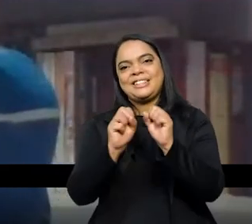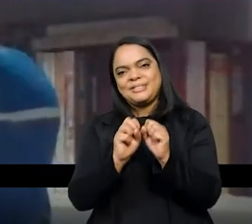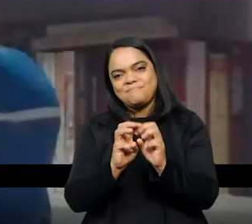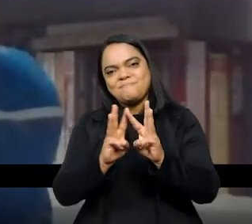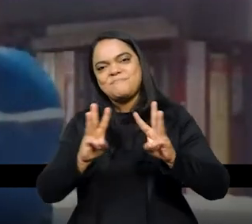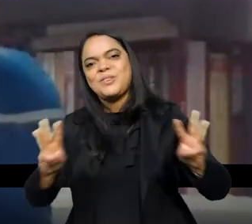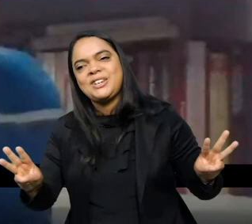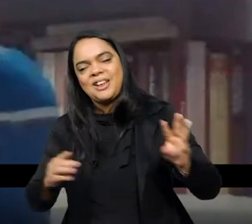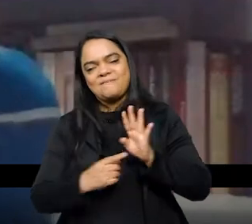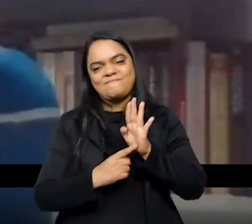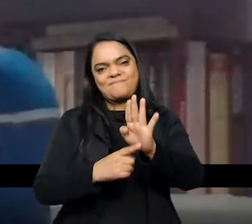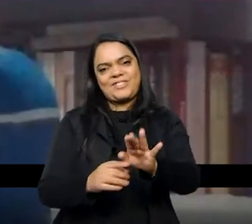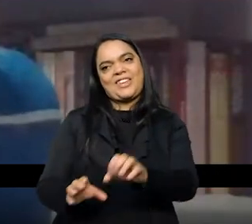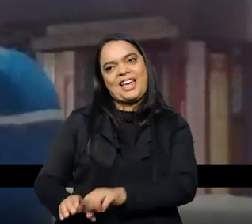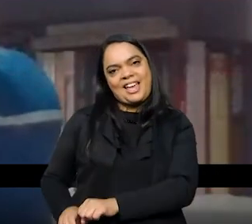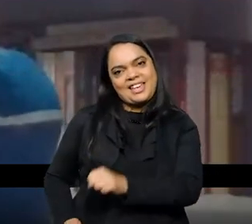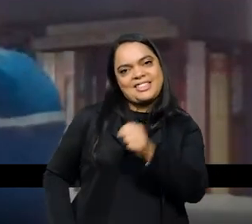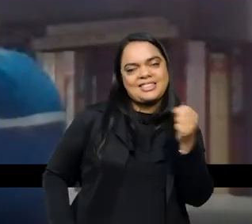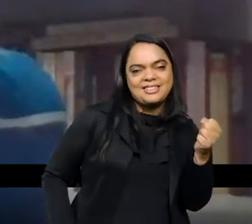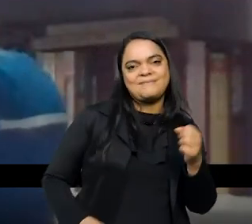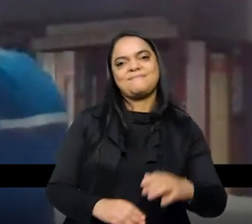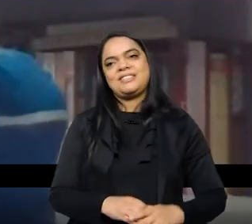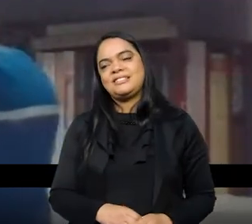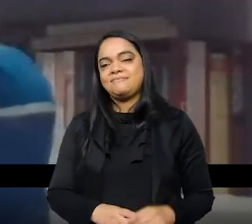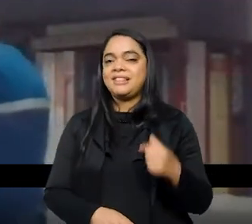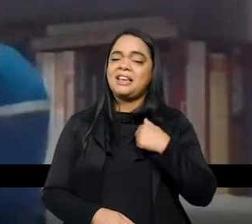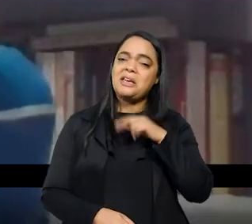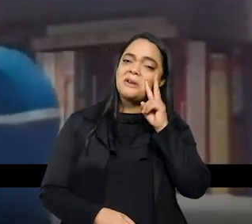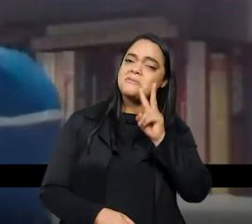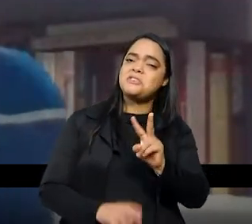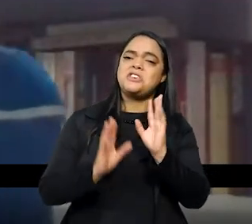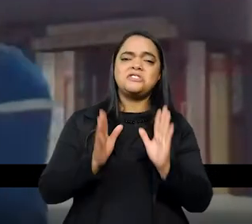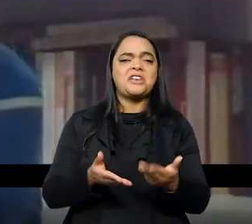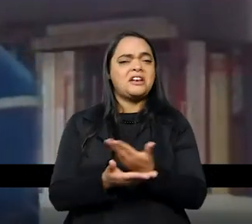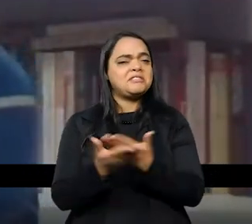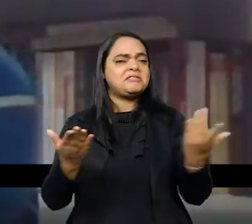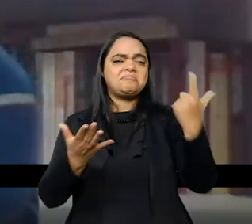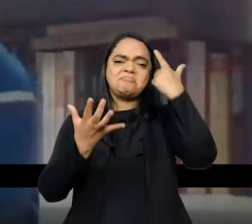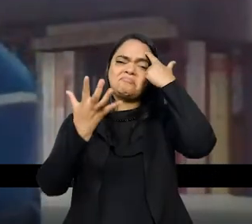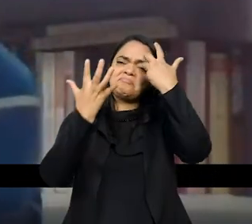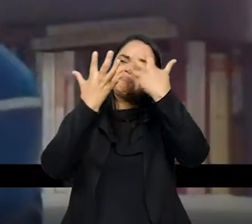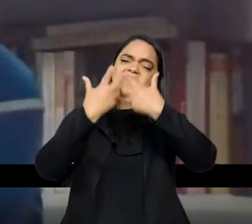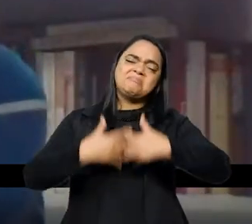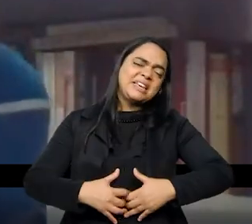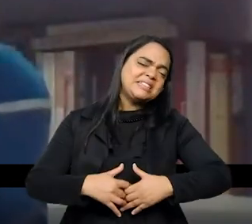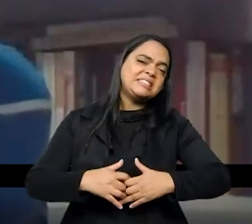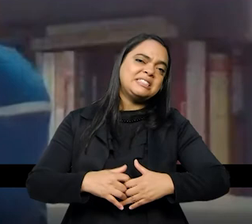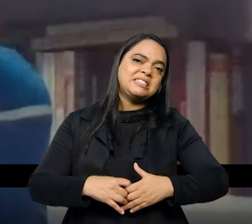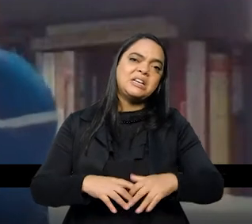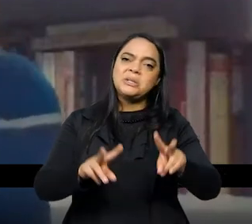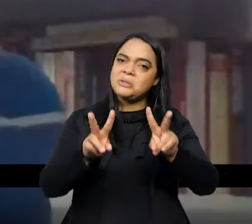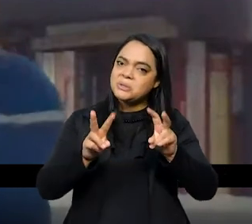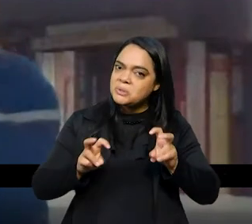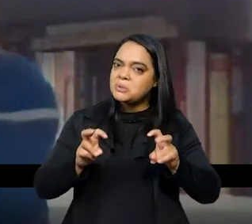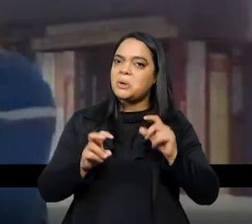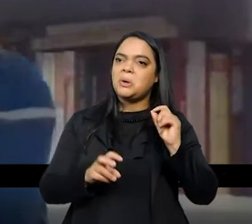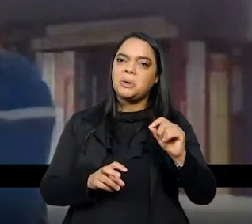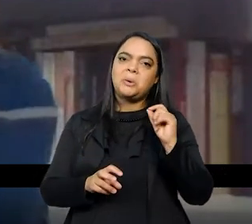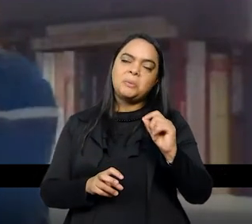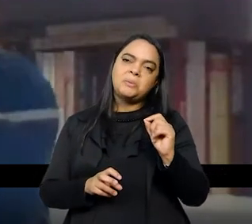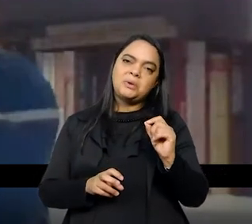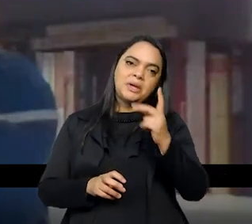né? Mas eu já vi que vocês estão pensando muito com essa questão desses excluídos,